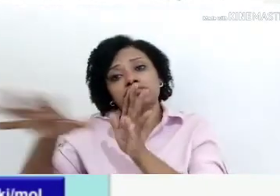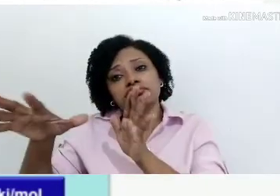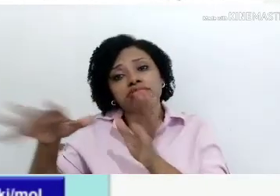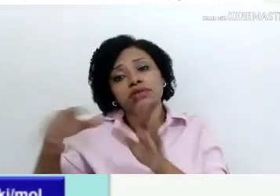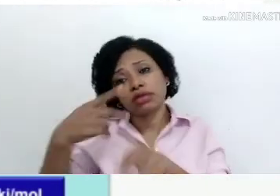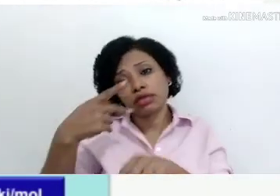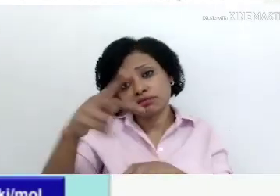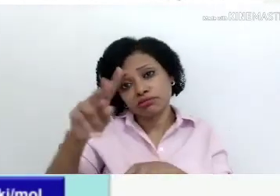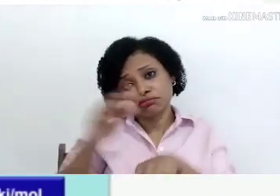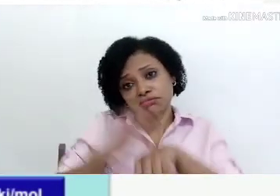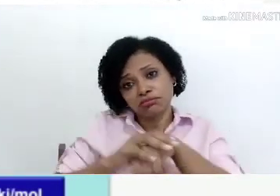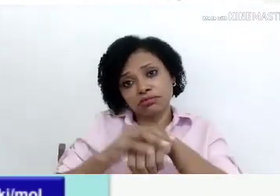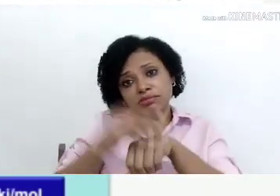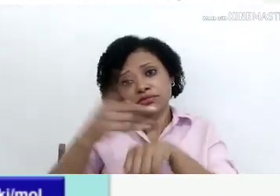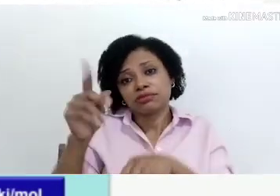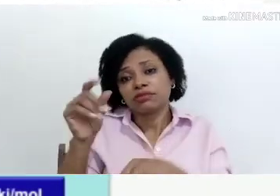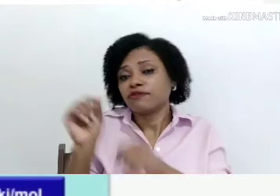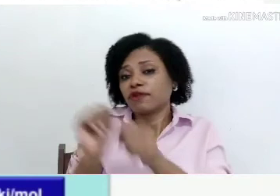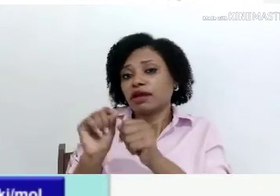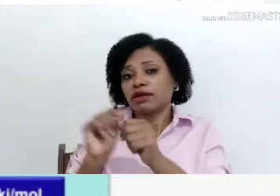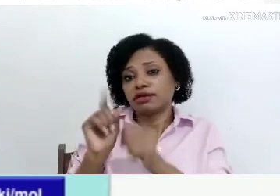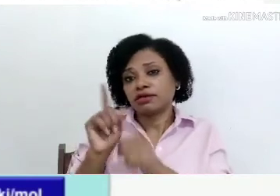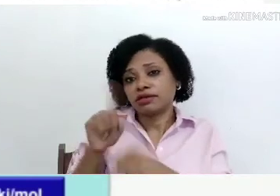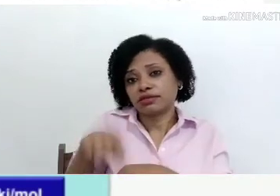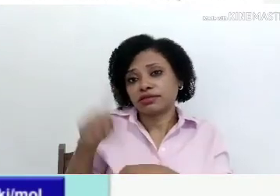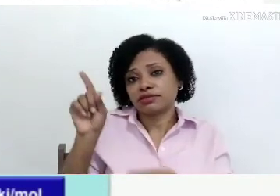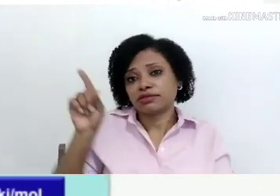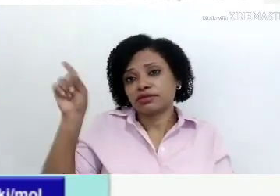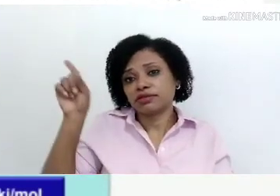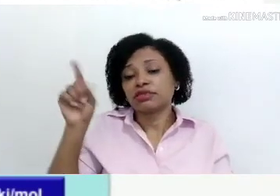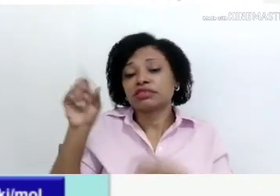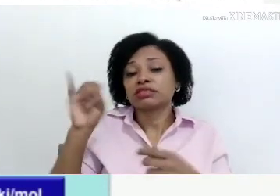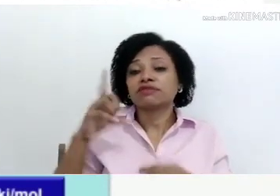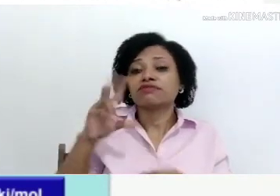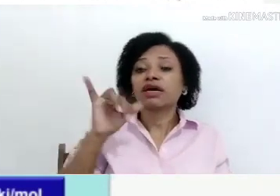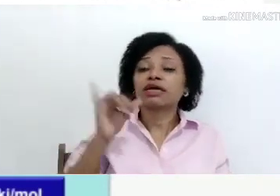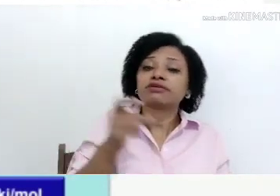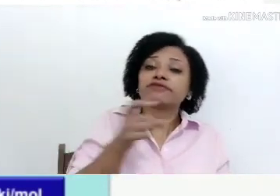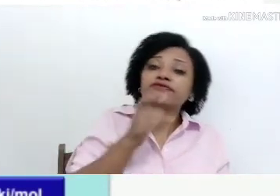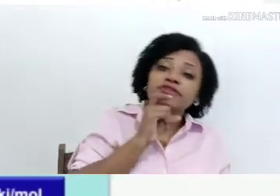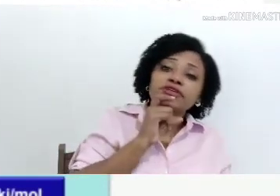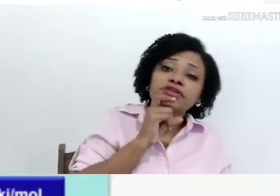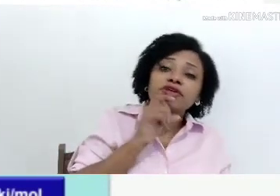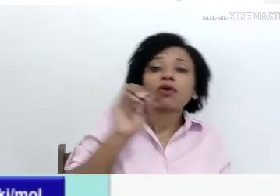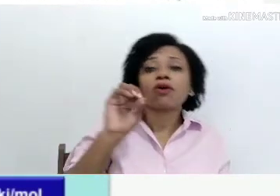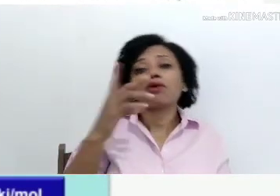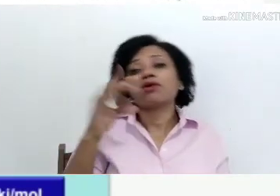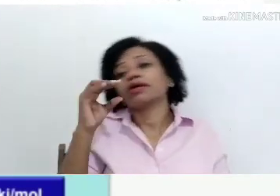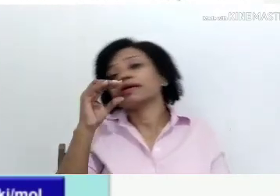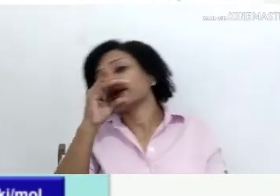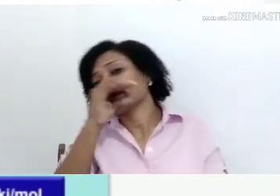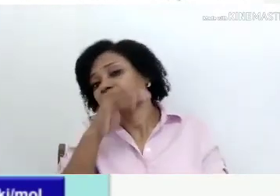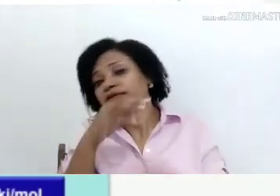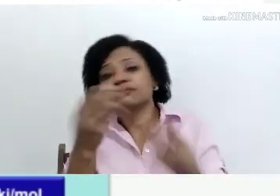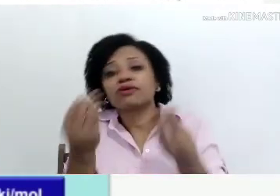se ele vai ficar frio, se ele vai ficar quente. Lembrando que exo libera e endo